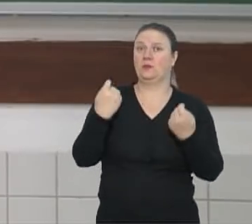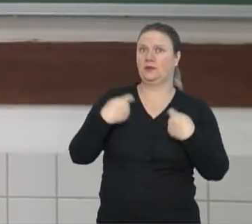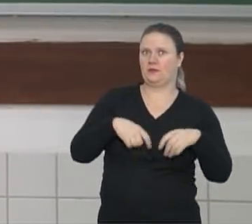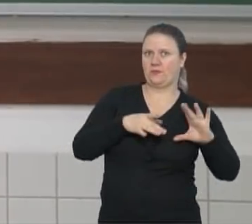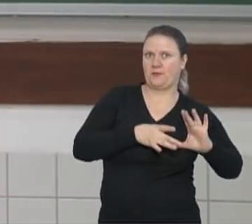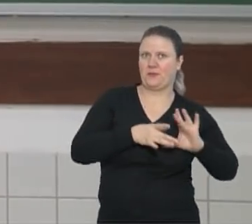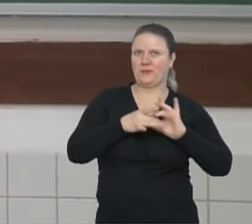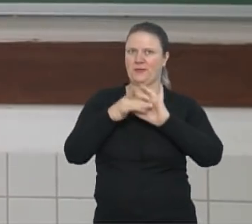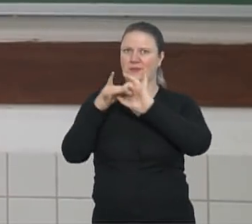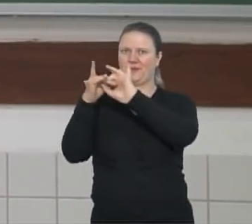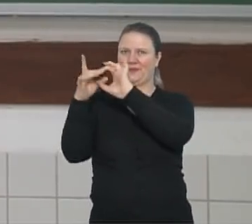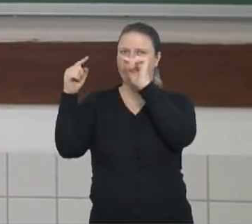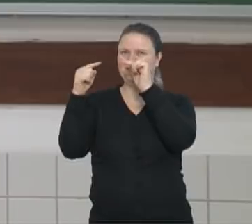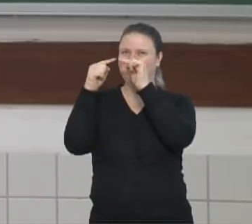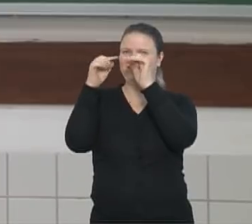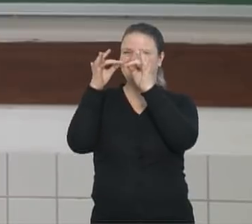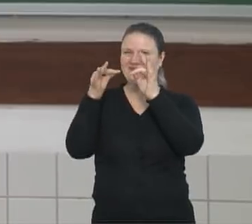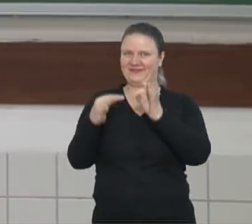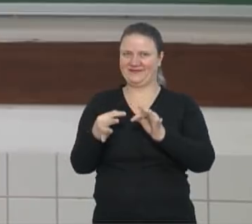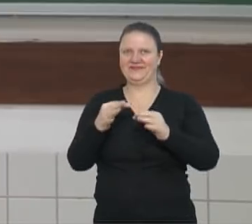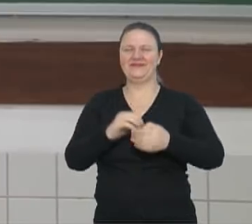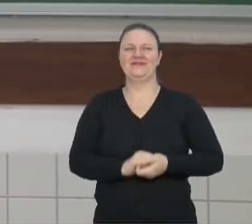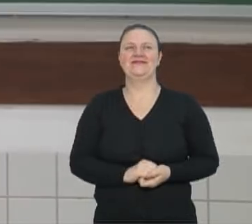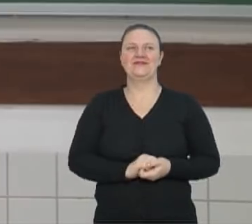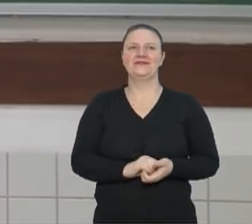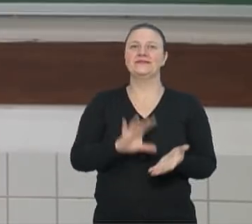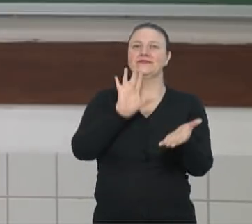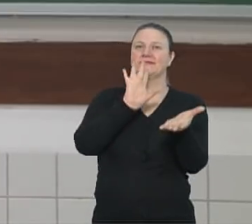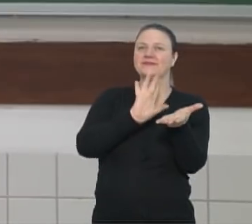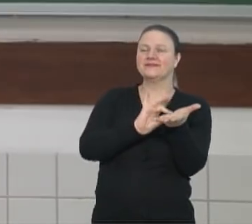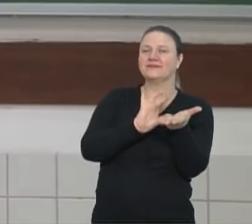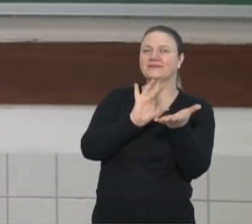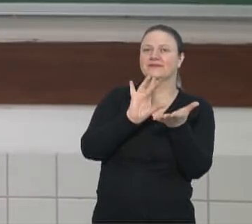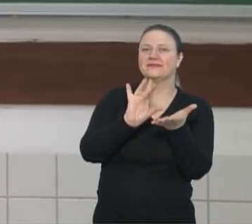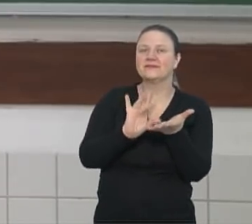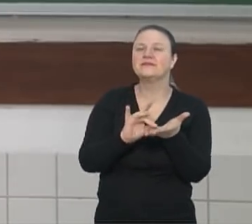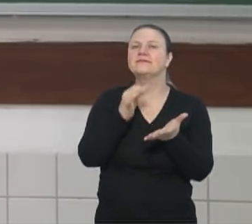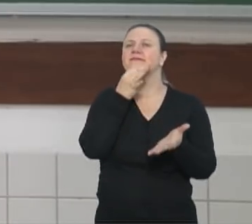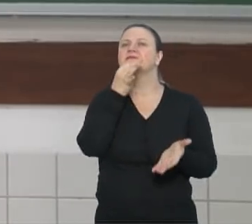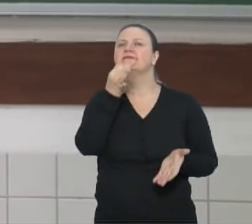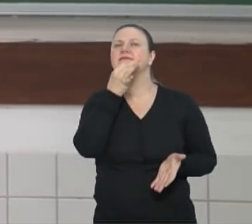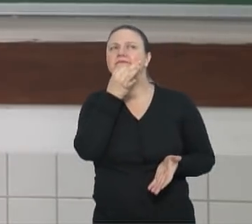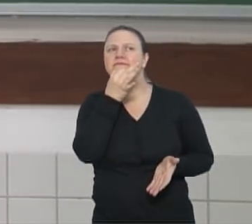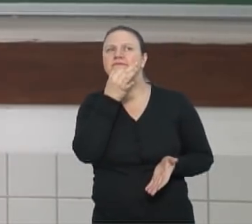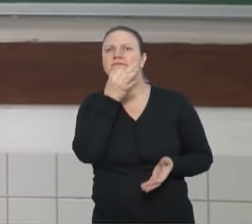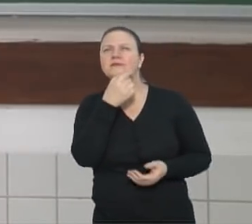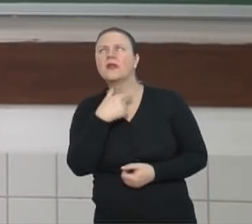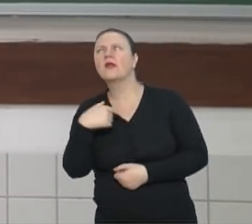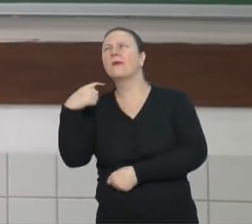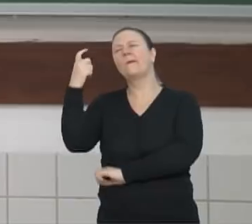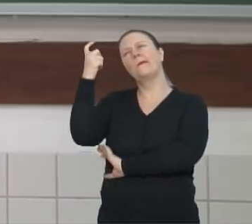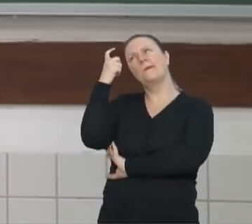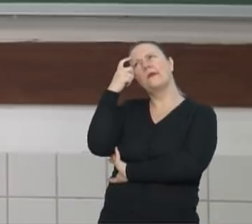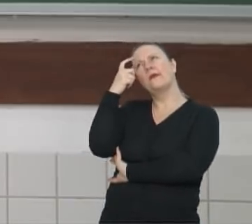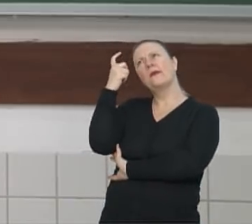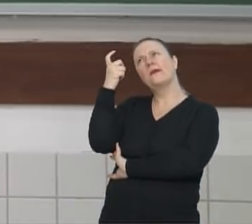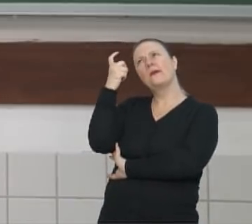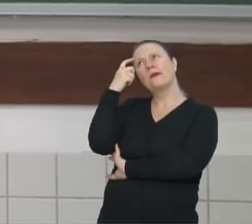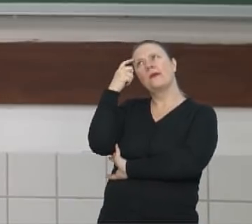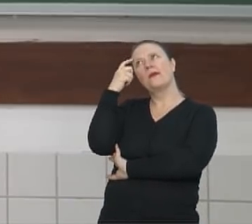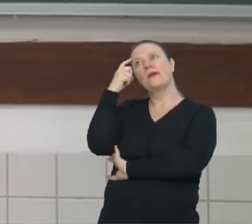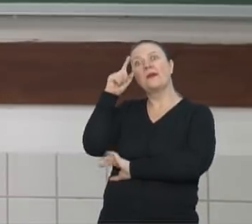colocados. Então, vamos lá, gente. Artigo de opinião. Penso, logo